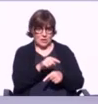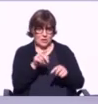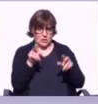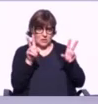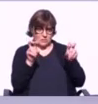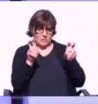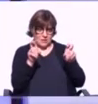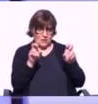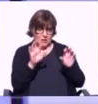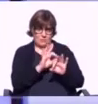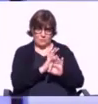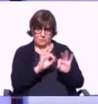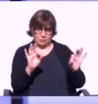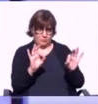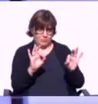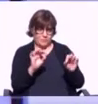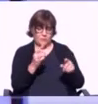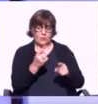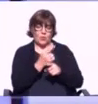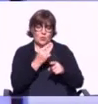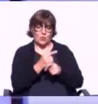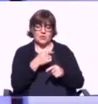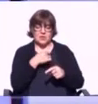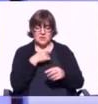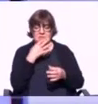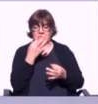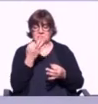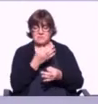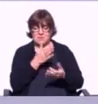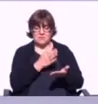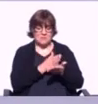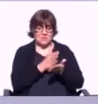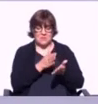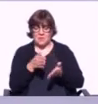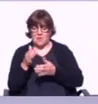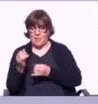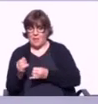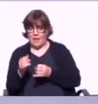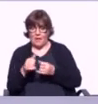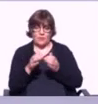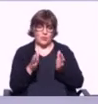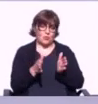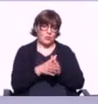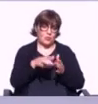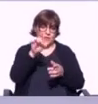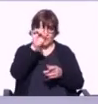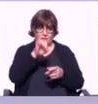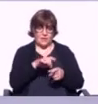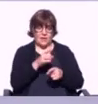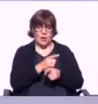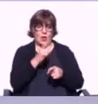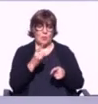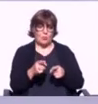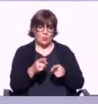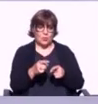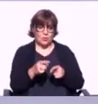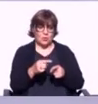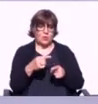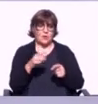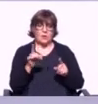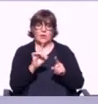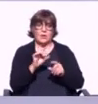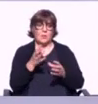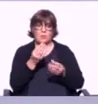esta matéria na perfeição, coisa que eu, muito sinceramente, me passou ao lado ao longo deste dia todo, porque não foi